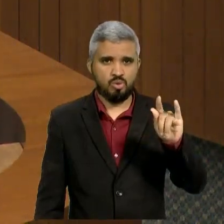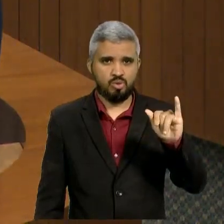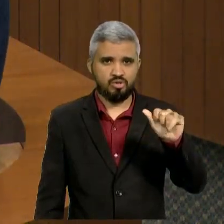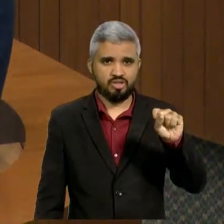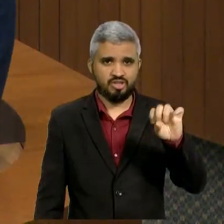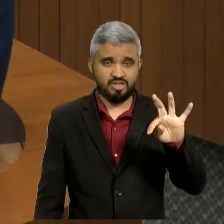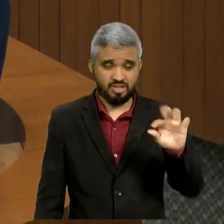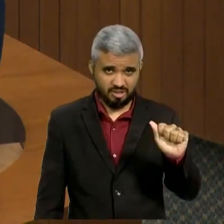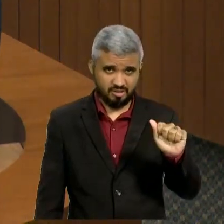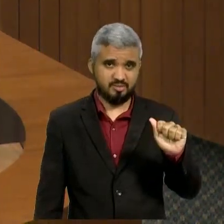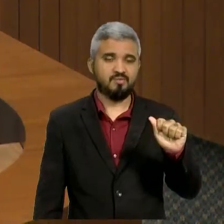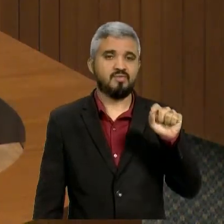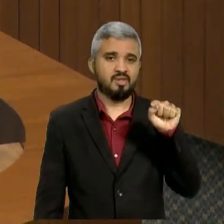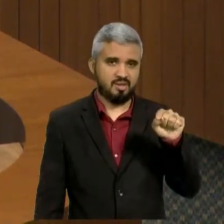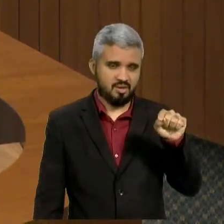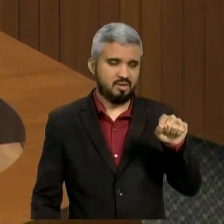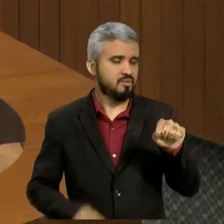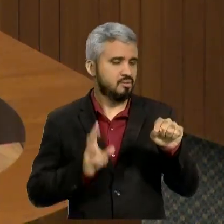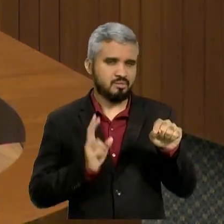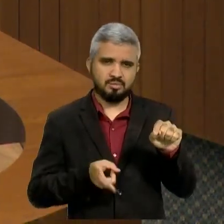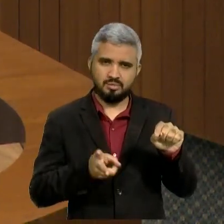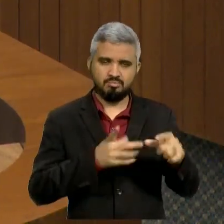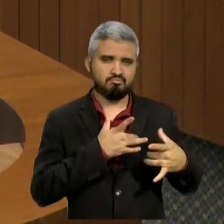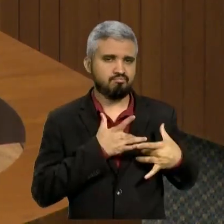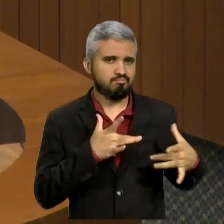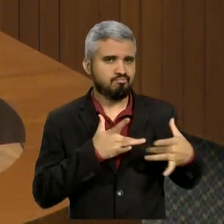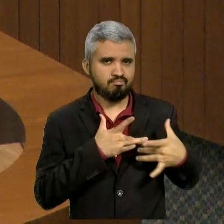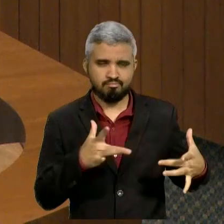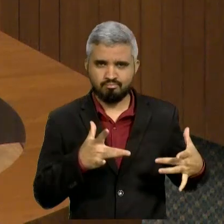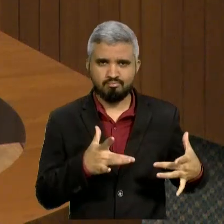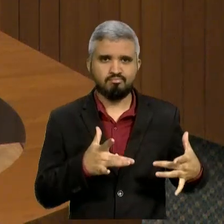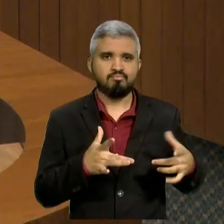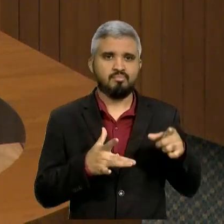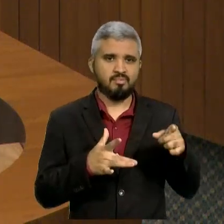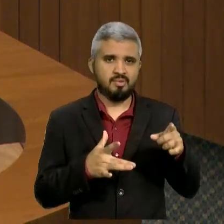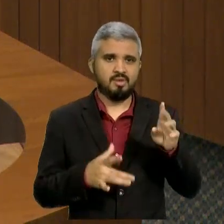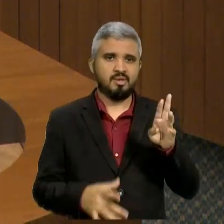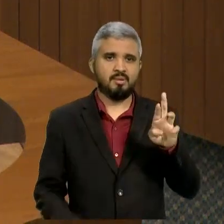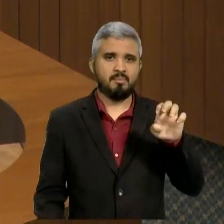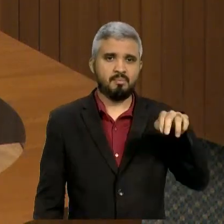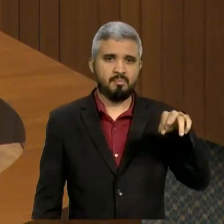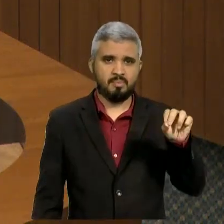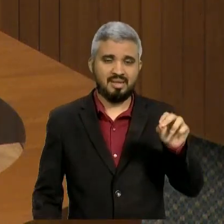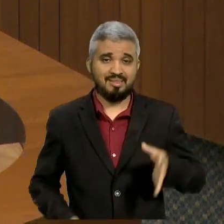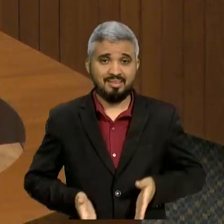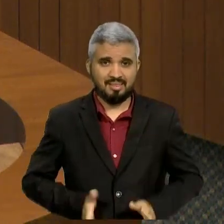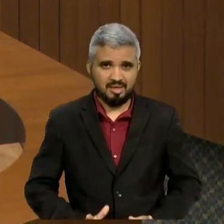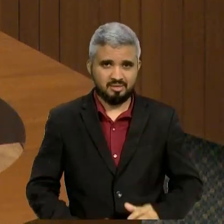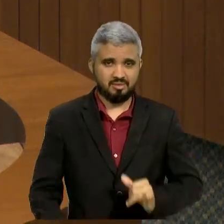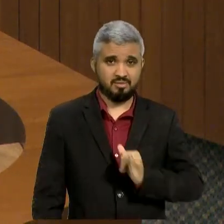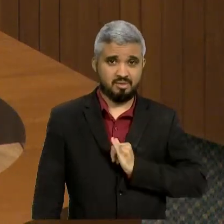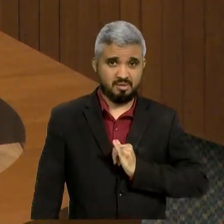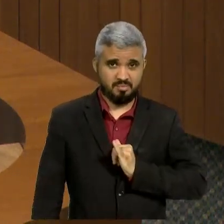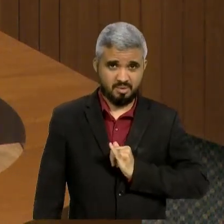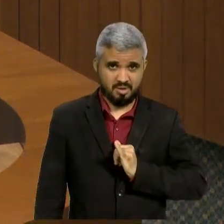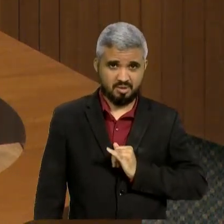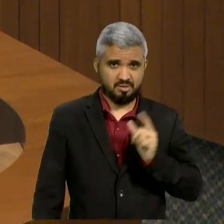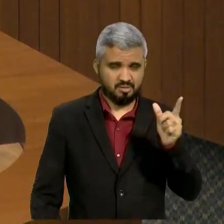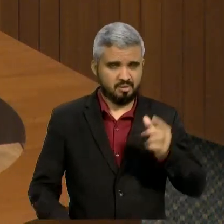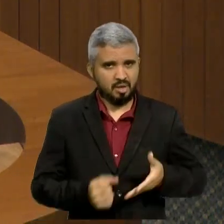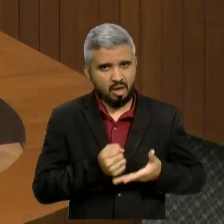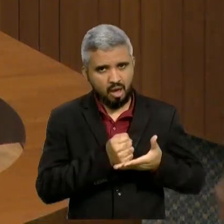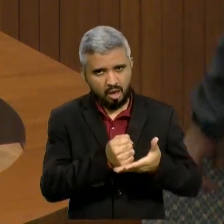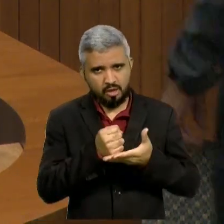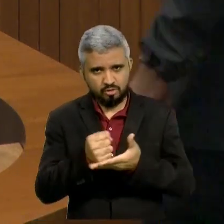atende lá no gabinete também Dr Breno que é que é filho de Imperatriz contribui também com a nossa saúde noss no agradecimento